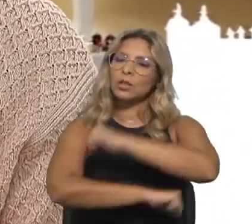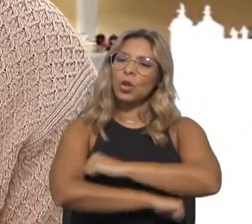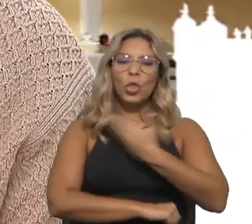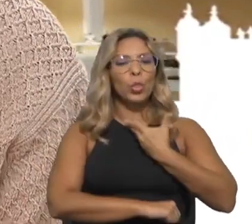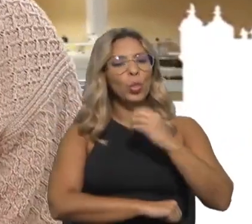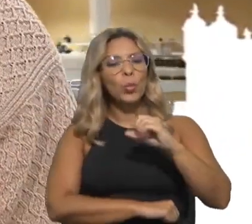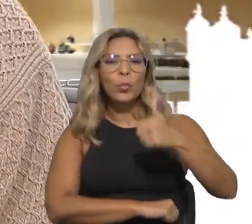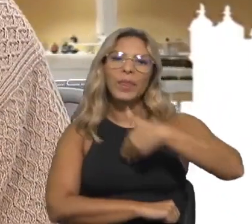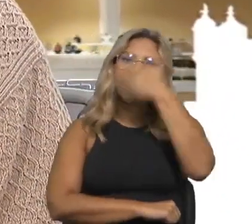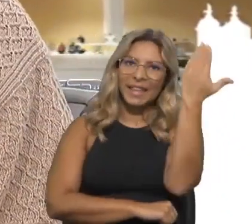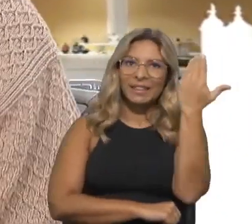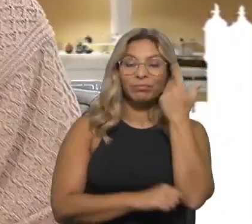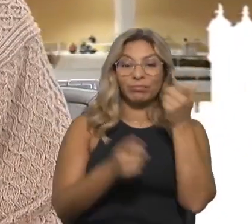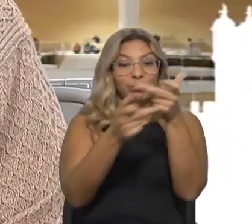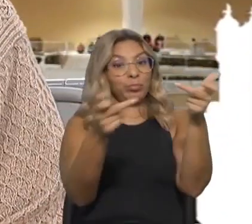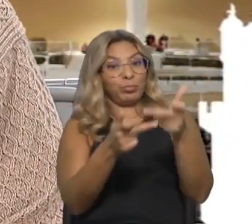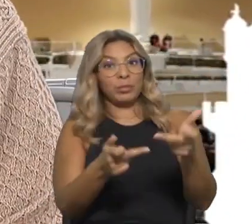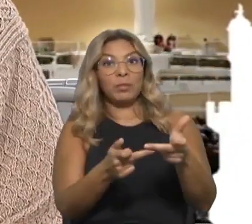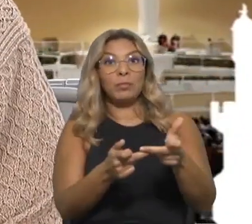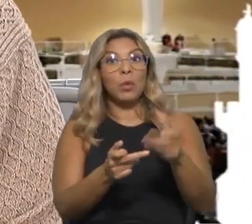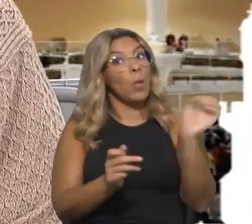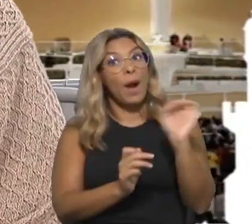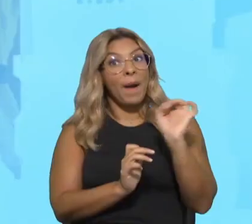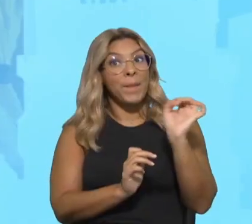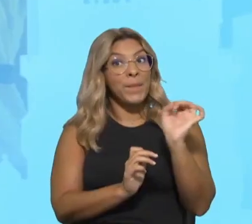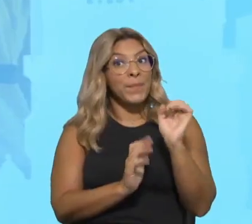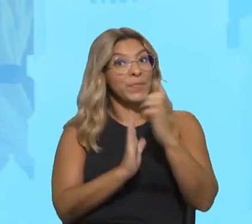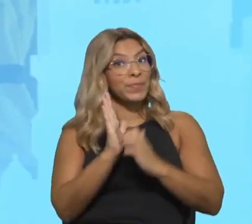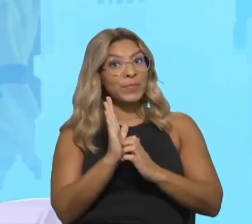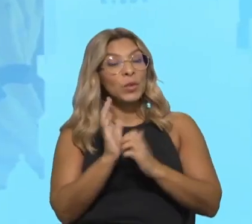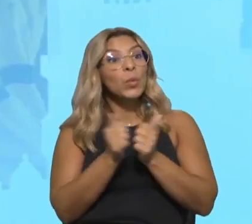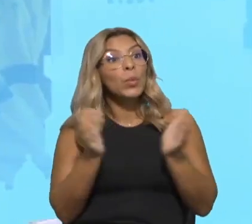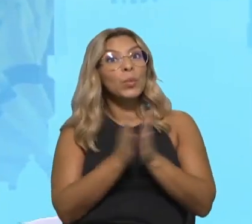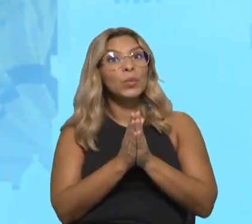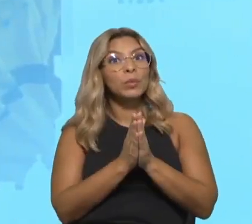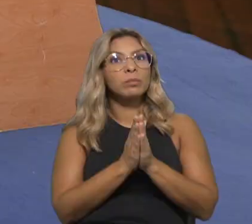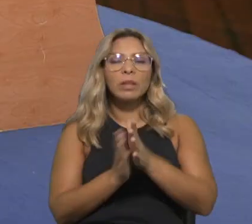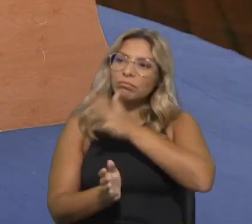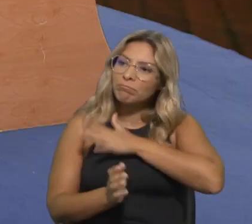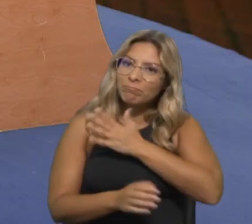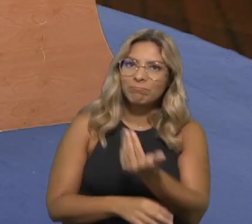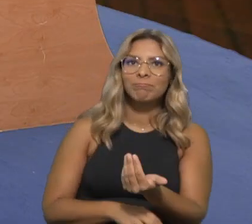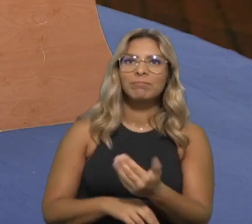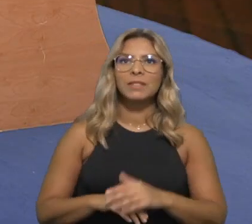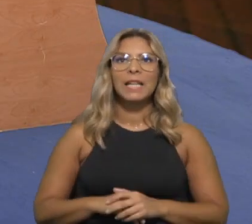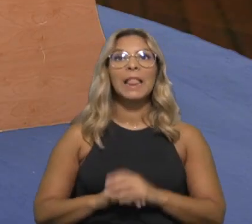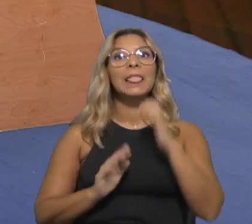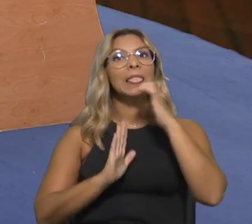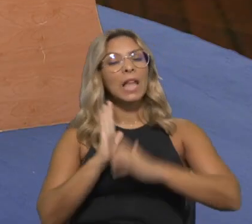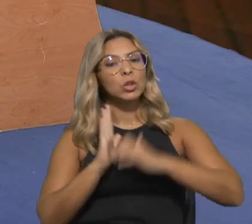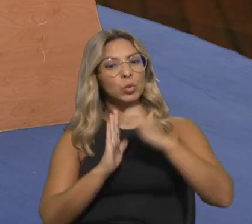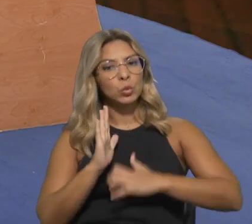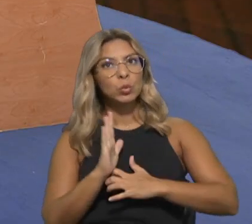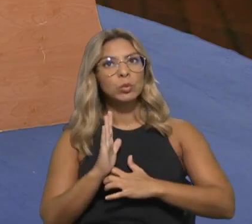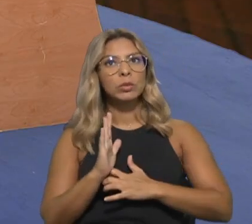Bom dia ele tá aqui na introdução não é não está não está nem tudo está porque refera sair os textos são